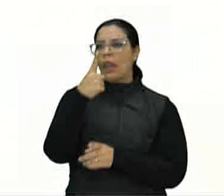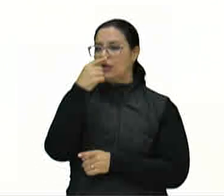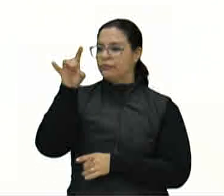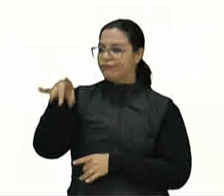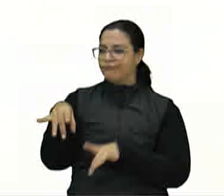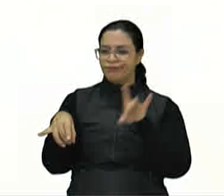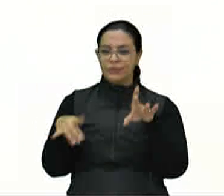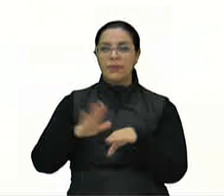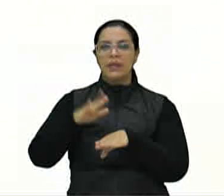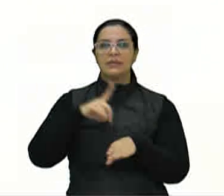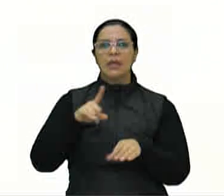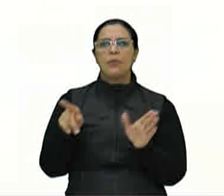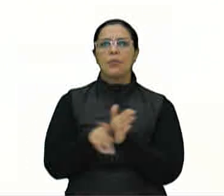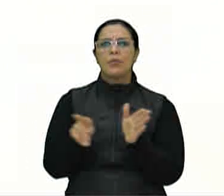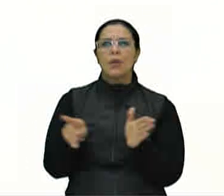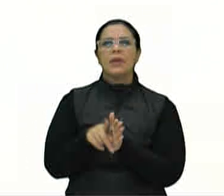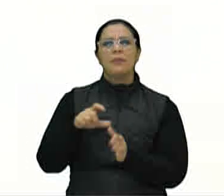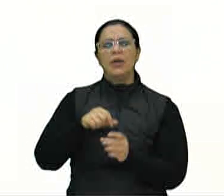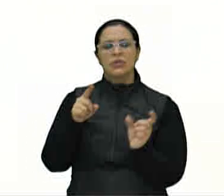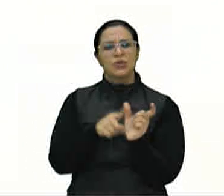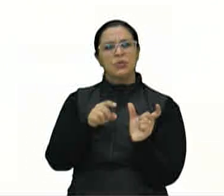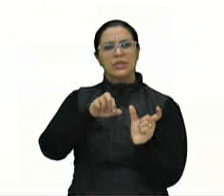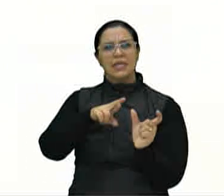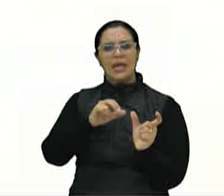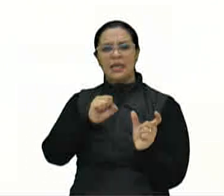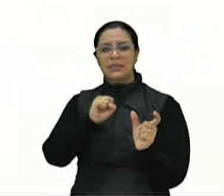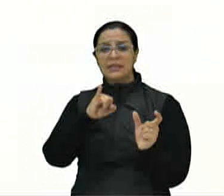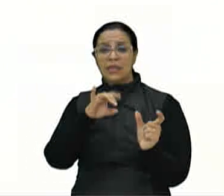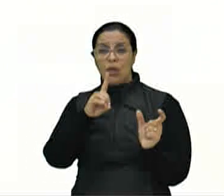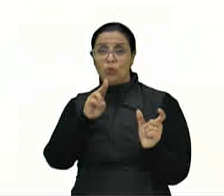lixo. Pode trocar a palavra por resíduo também, vai ficar melhor.